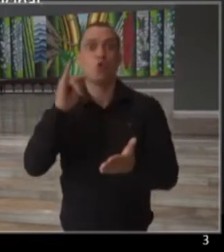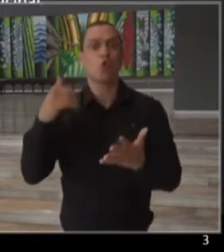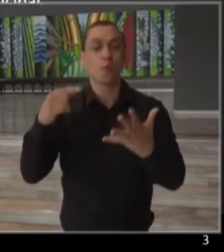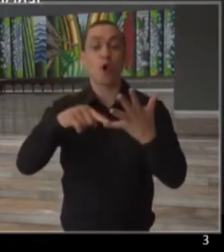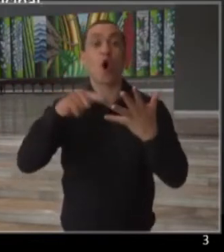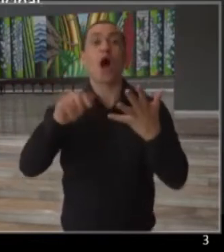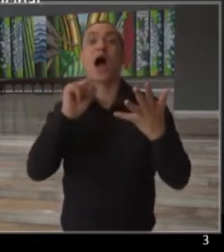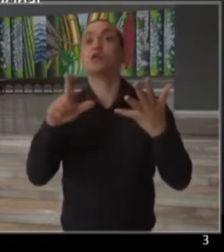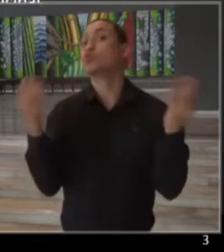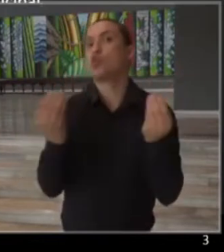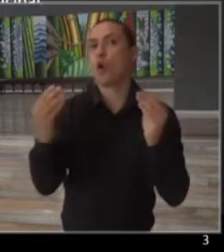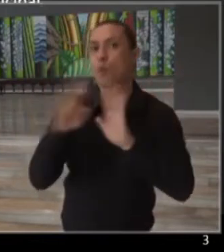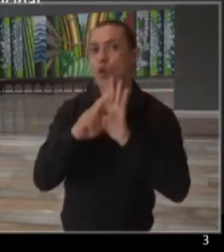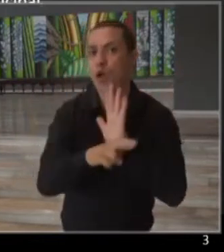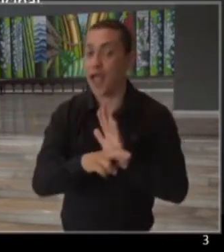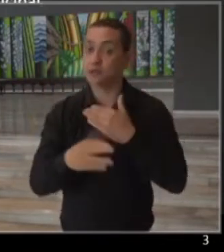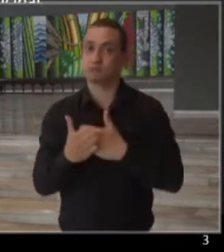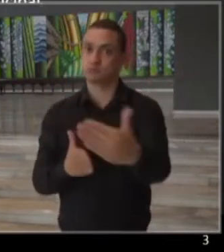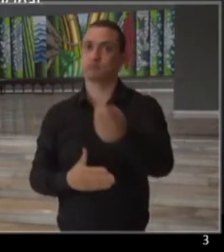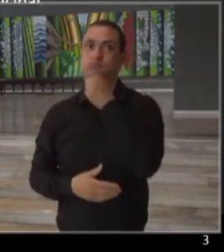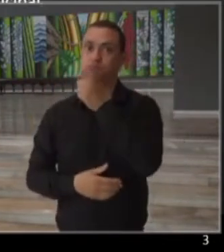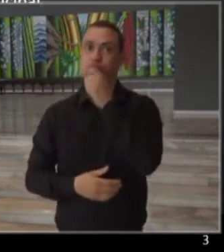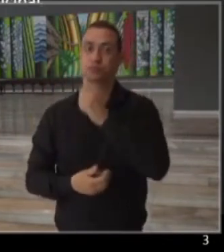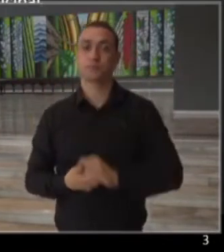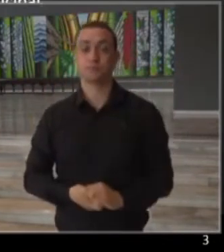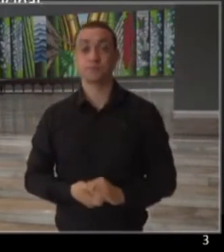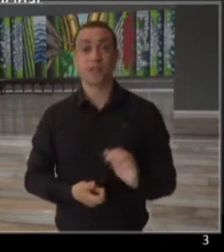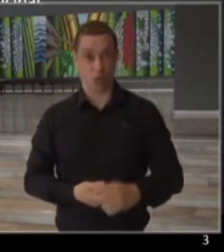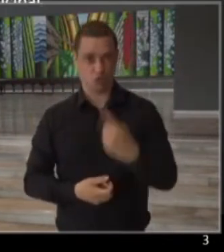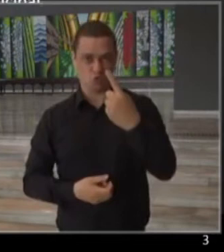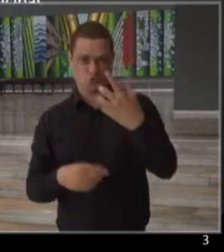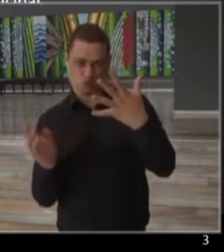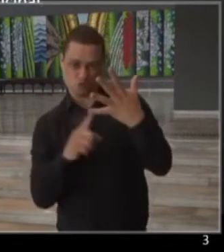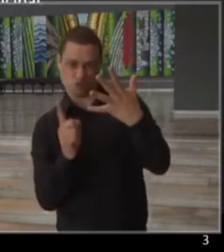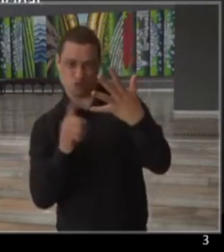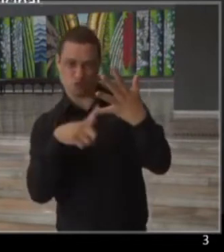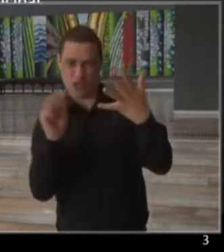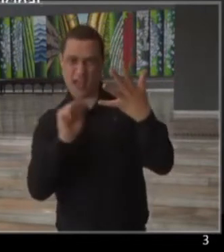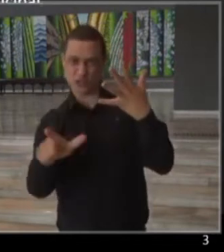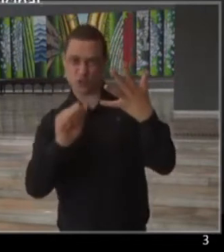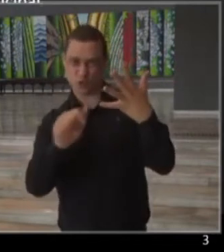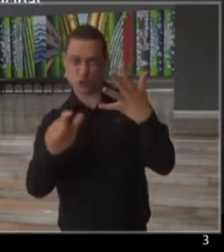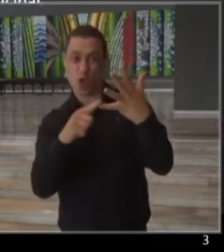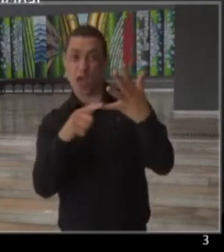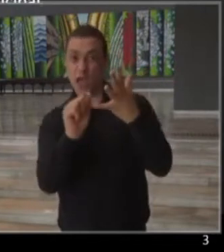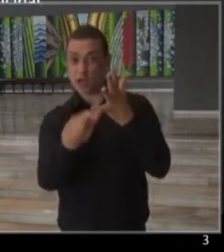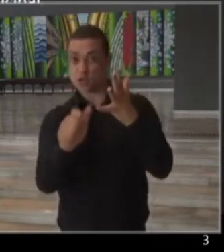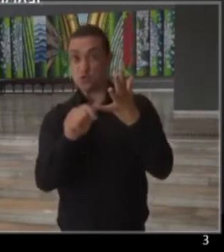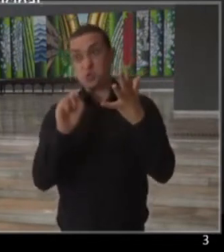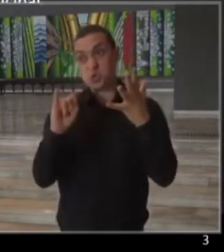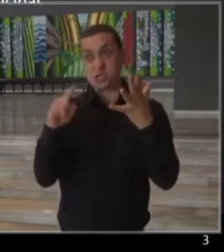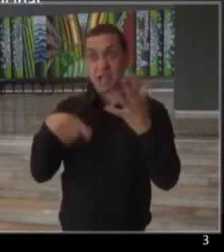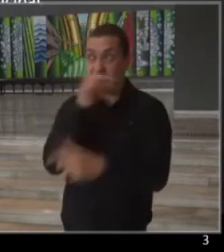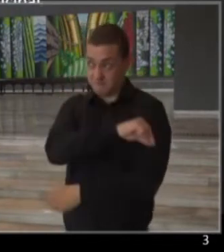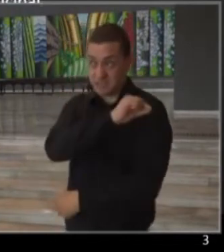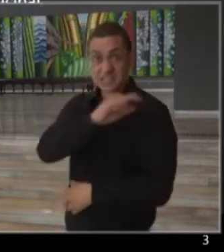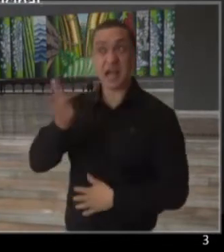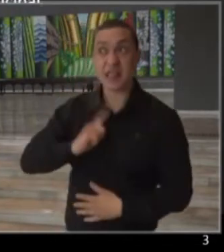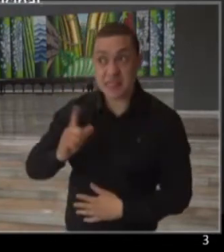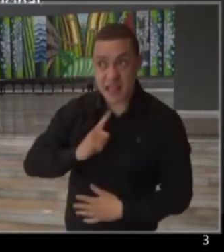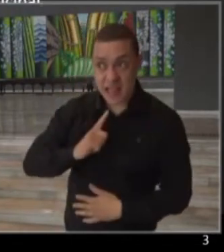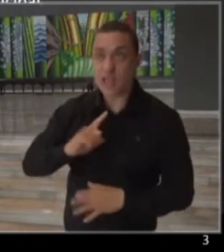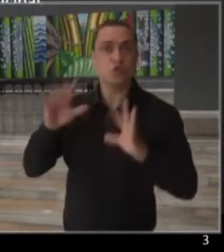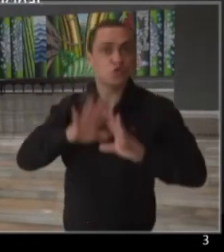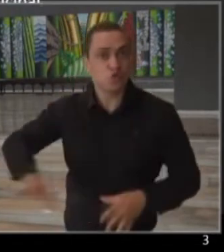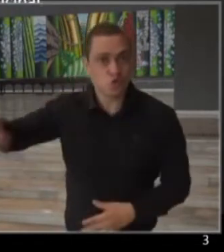vamos utilizar para definir essa fase. Um dos critérios da fase azul é se tiver a disponibilidade de vacina e toda a população